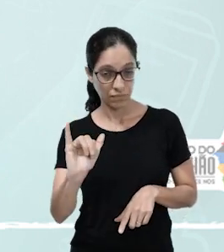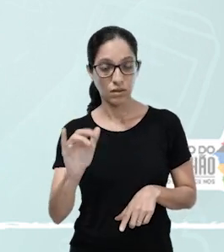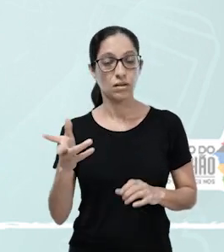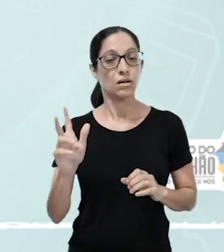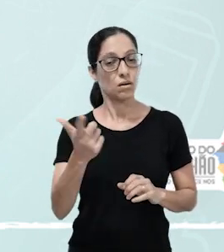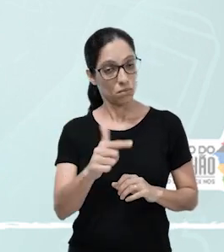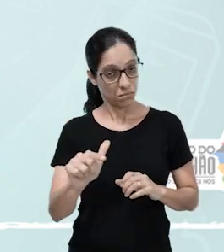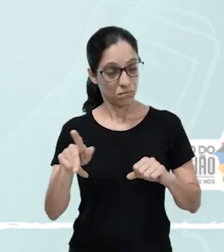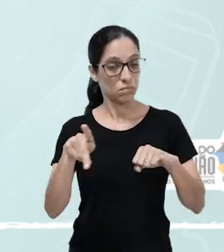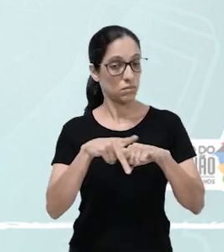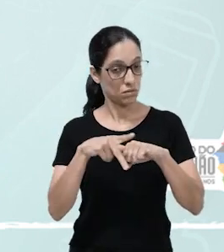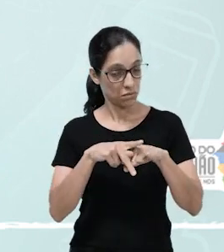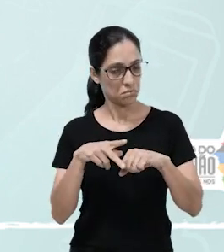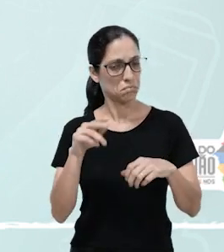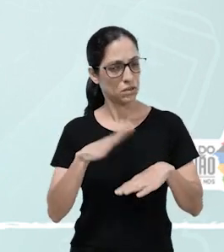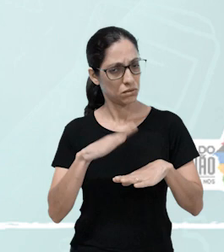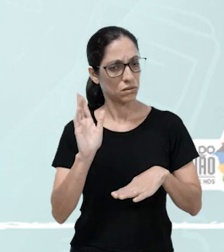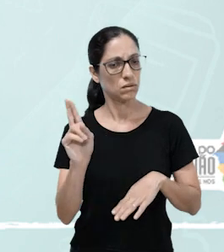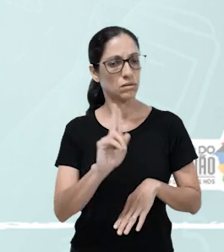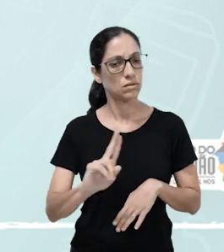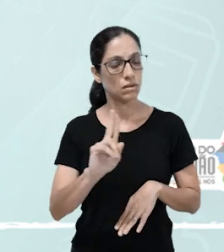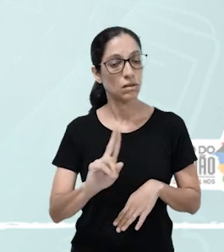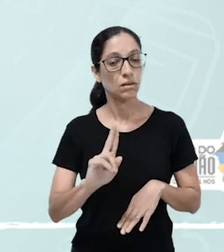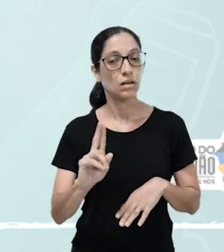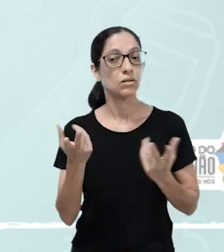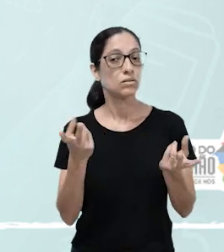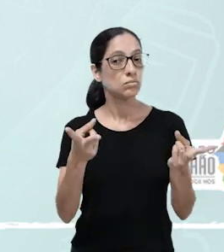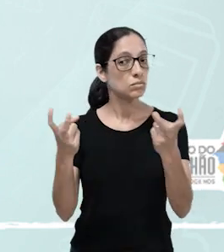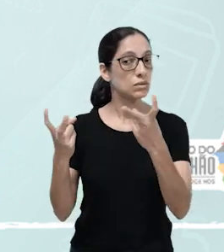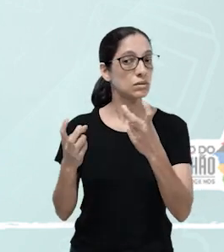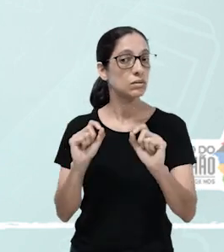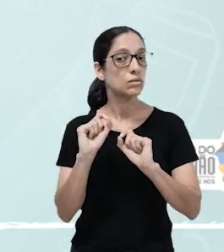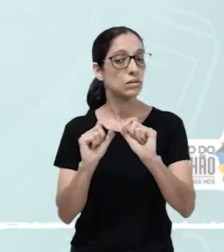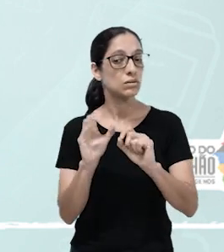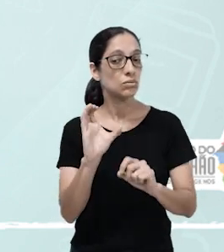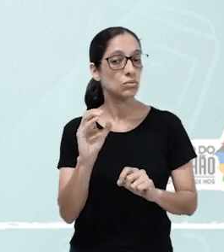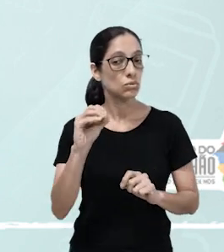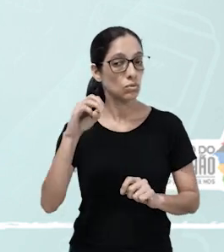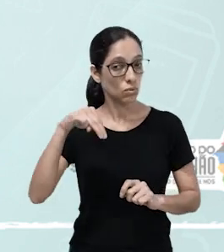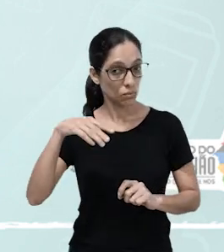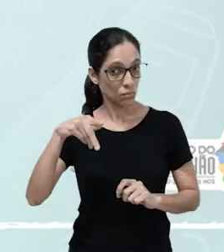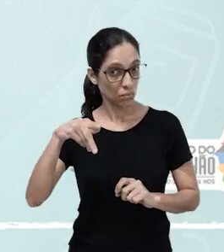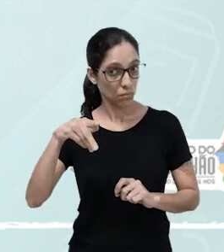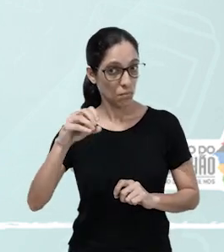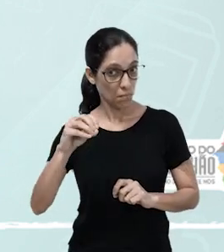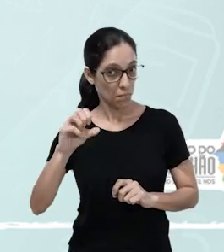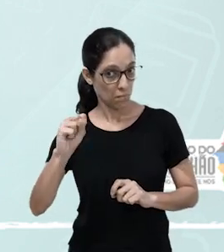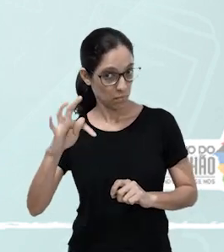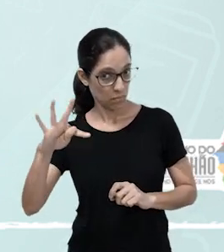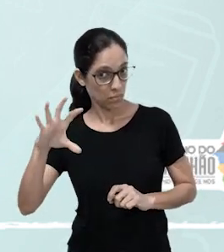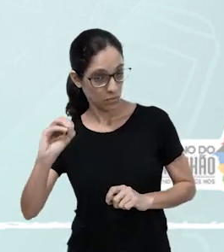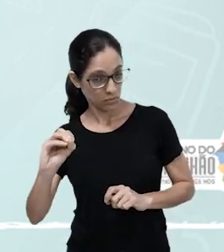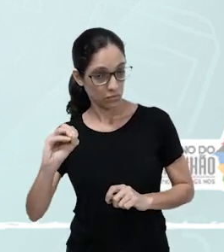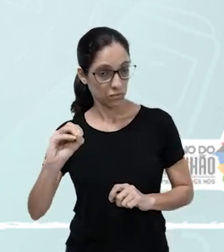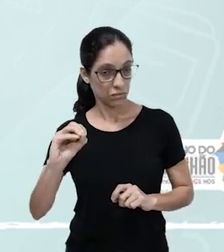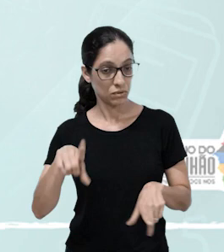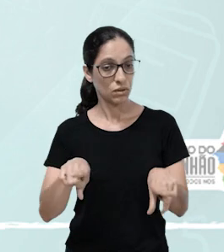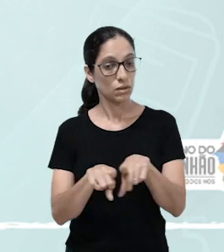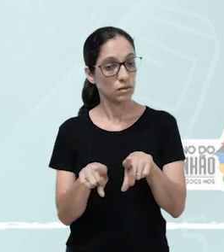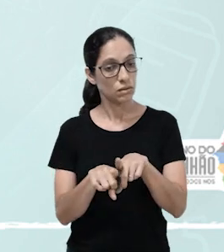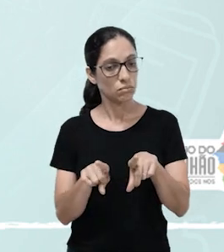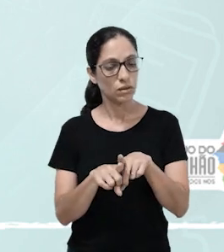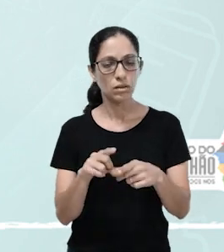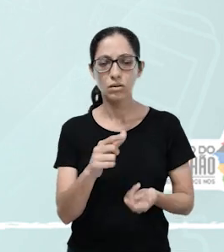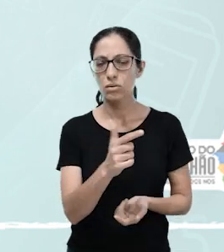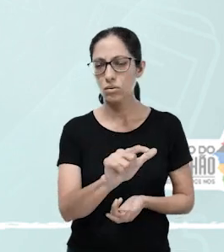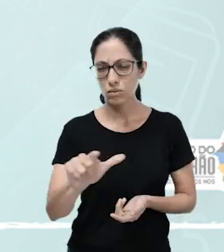muito utilizado. E aí sim, vamos ver quais são os compostos ou os componentes, que são esses derivados.